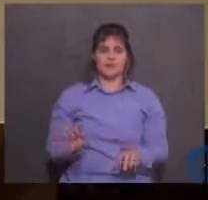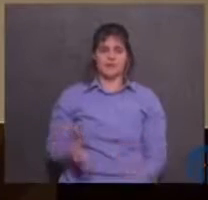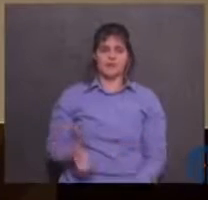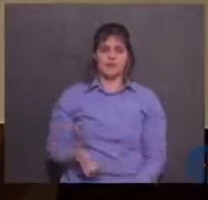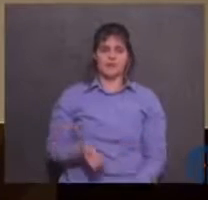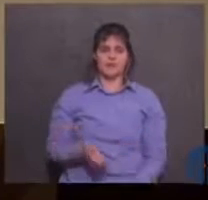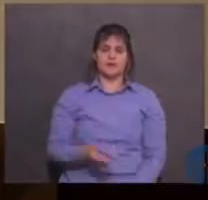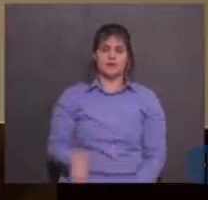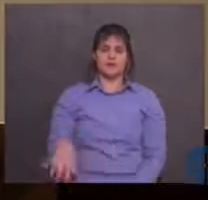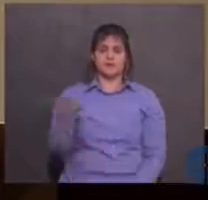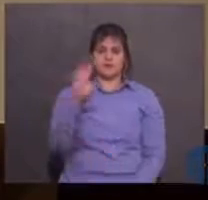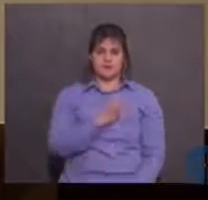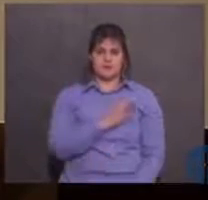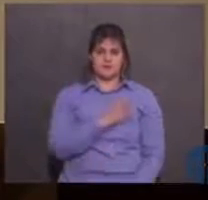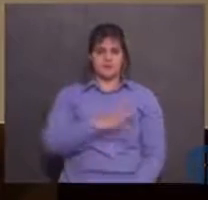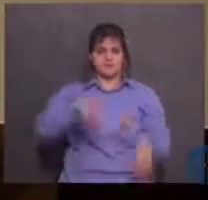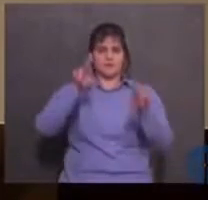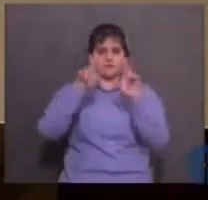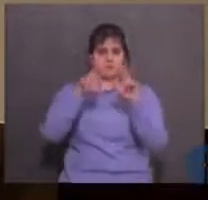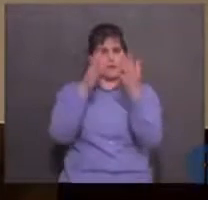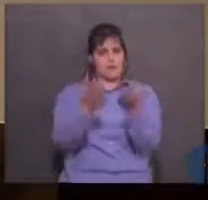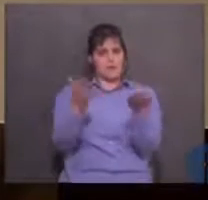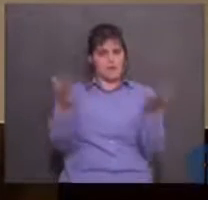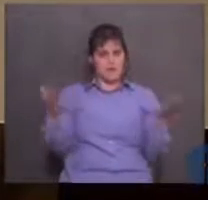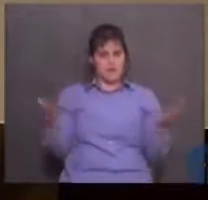Dominus vobiscum.